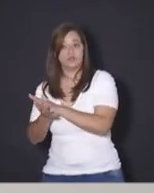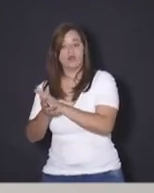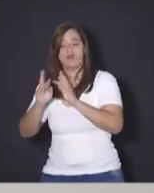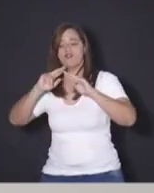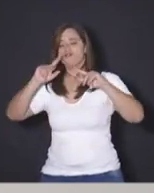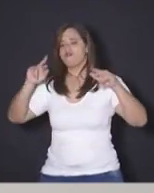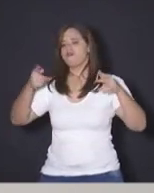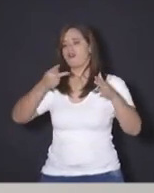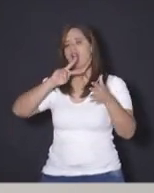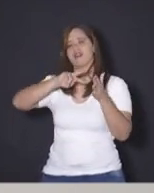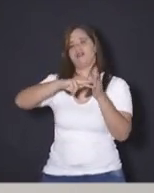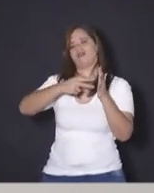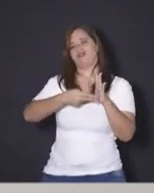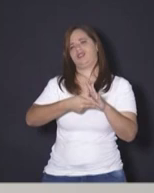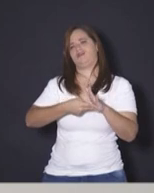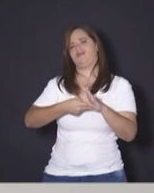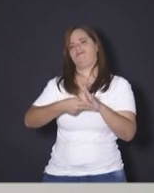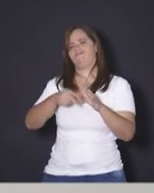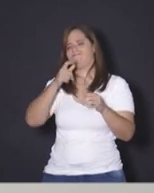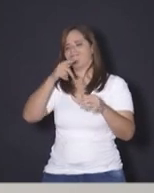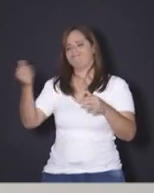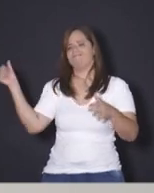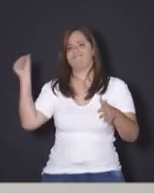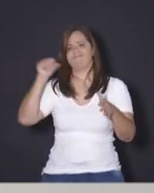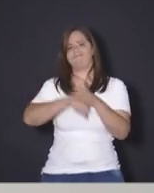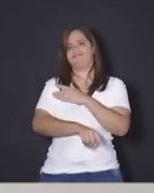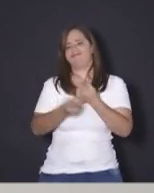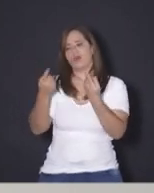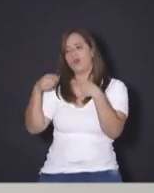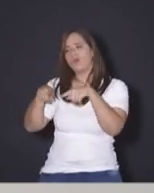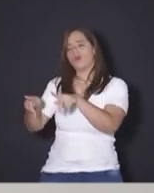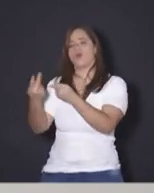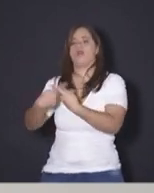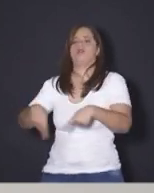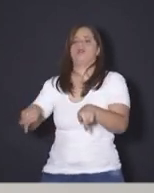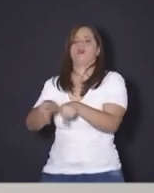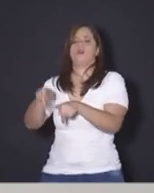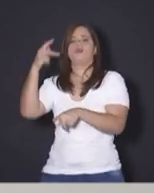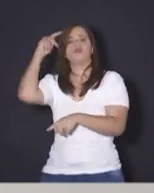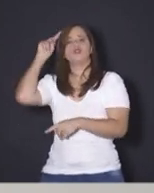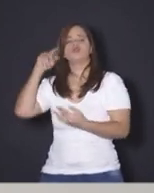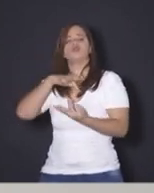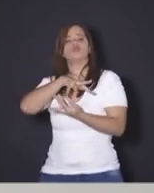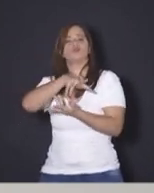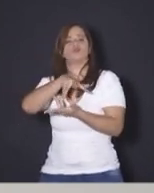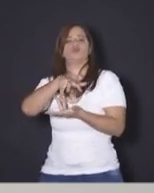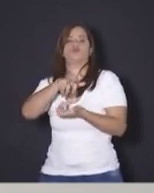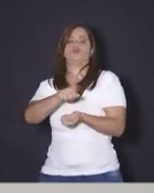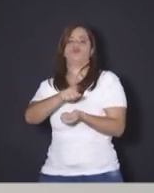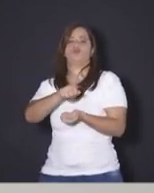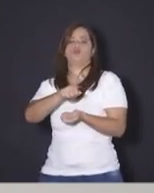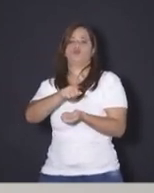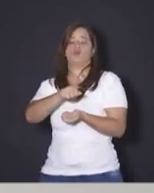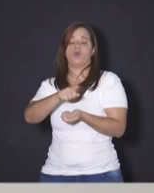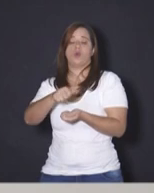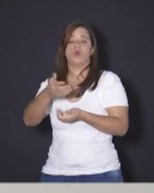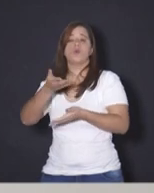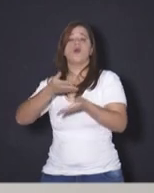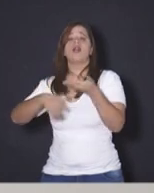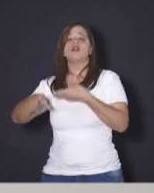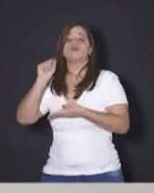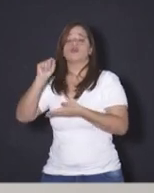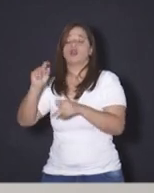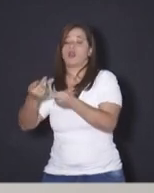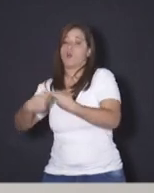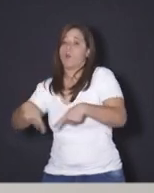fórum cometido contra a humanidade na história da humanidade em relação aos